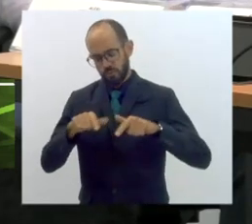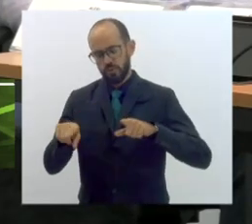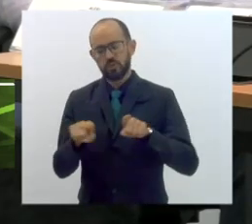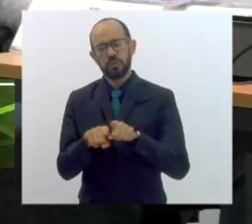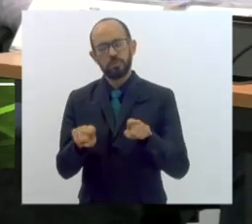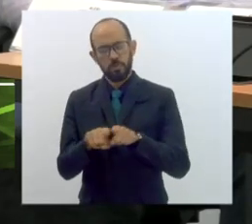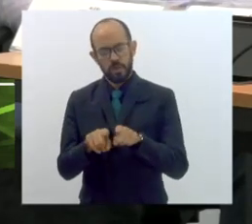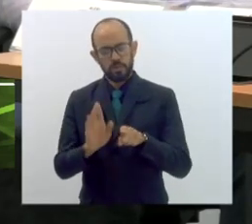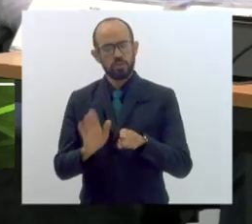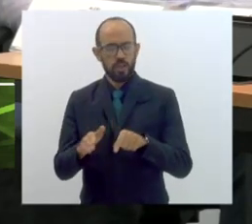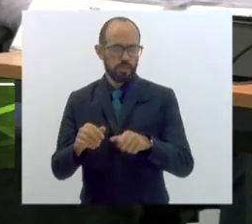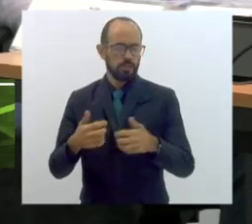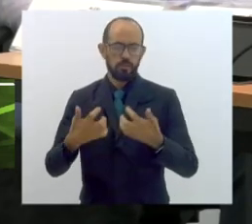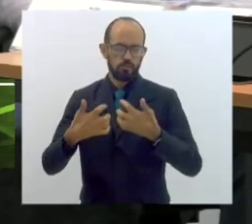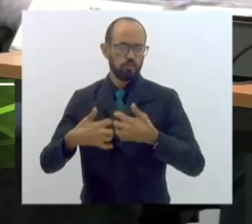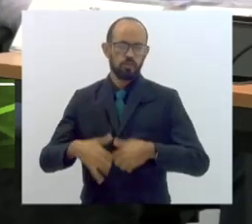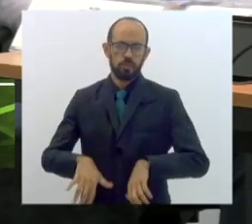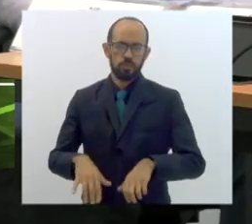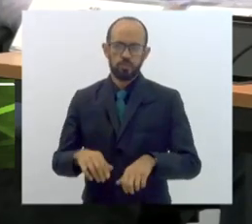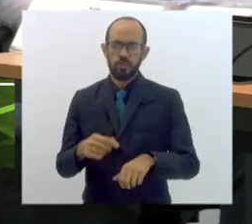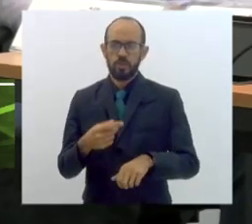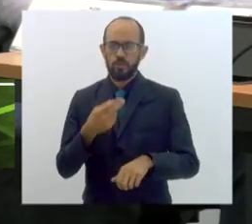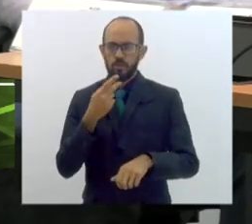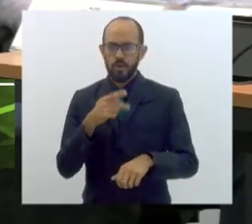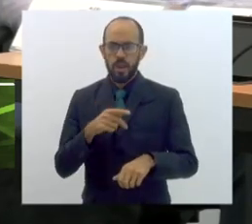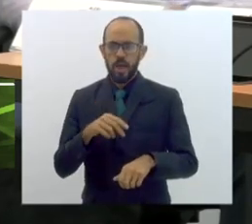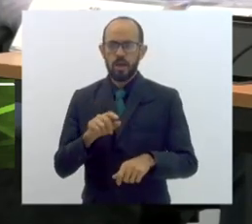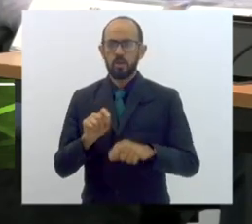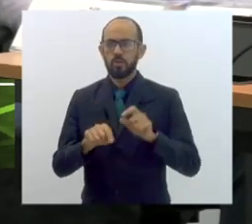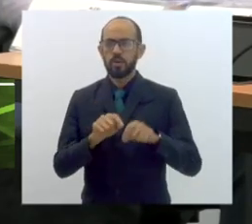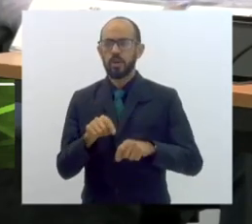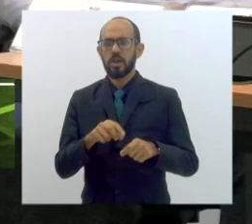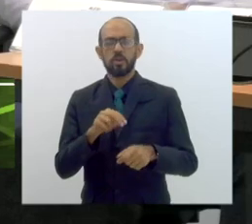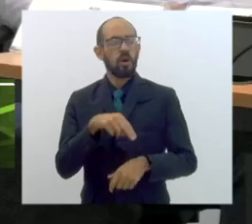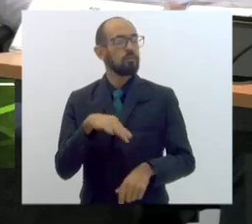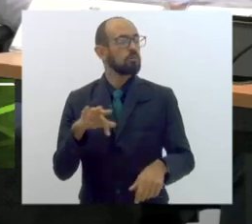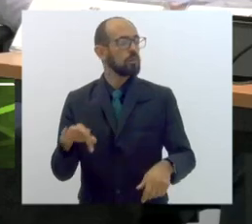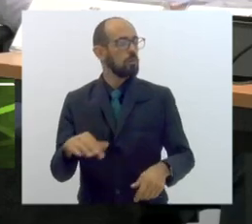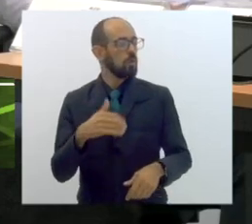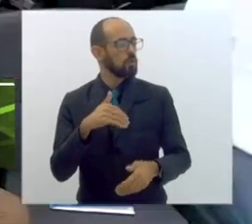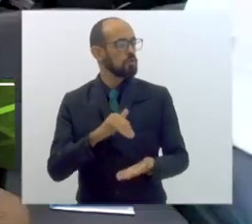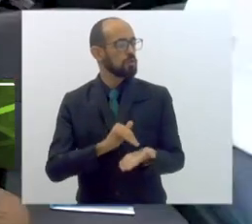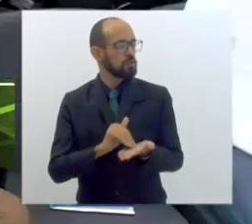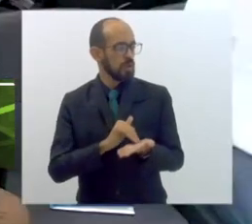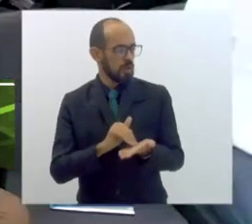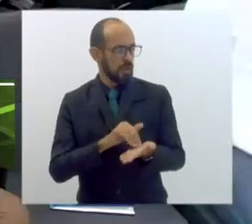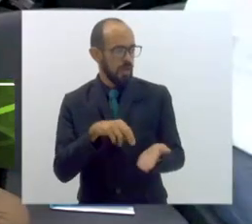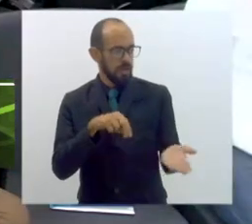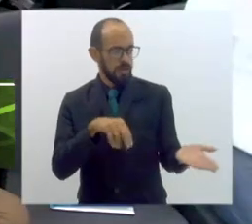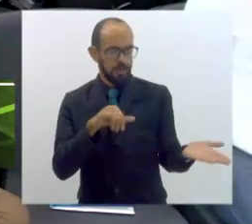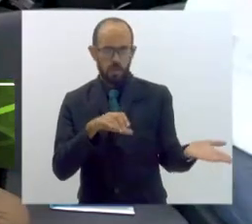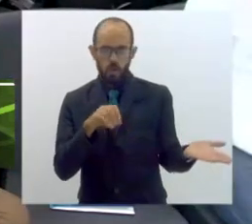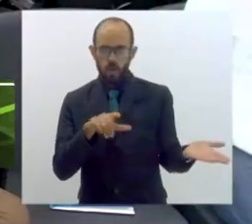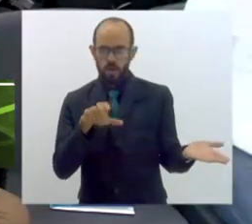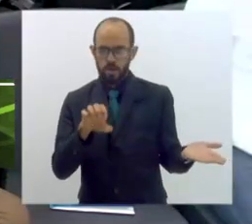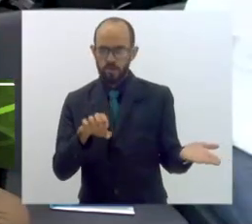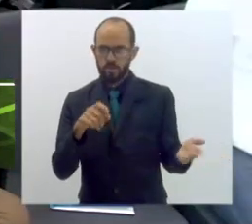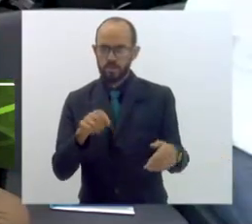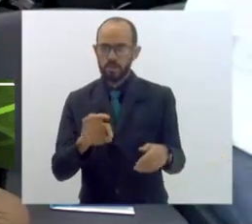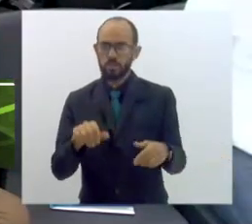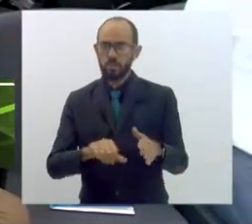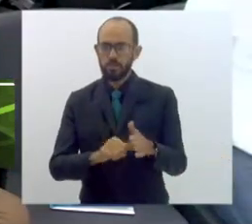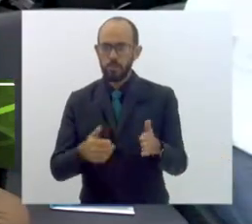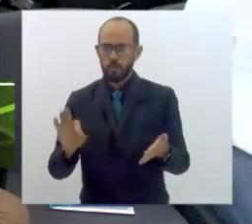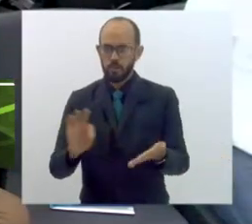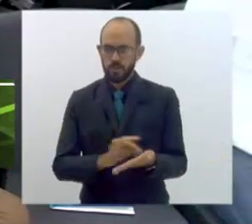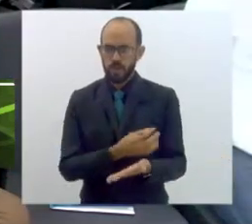e, se Deus quiser... Vou dar um spoiler aqui, Nova Friburgo, cadê minha secretária preferida, Nicole? Vai ser o nosso primeiro contrato assinado, se